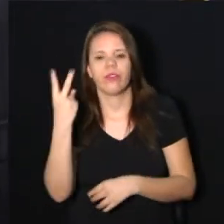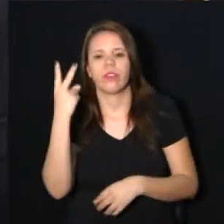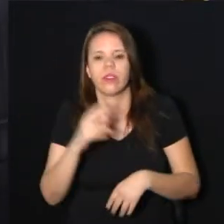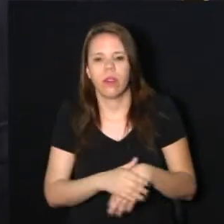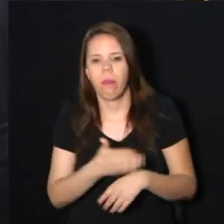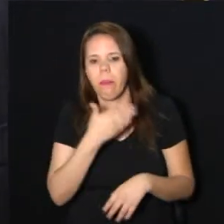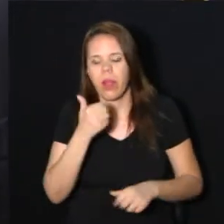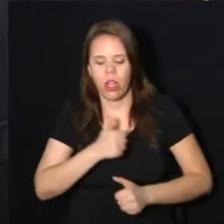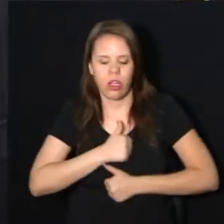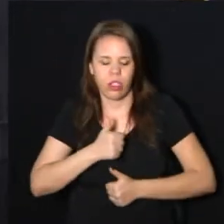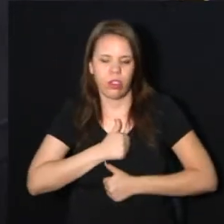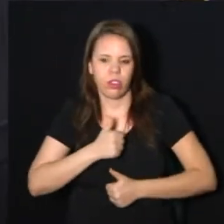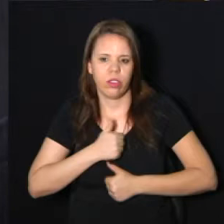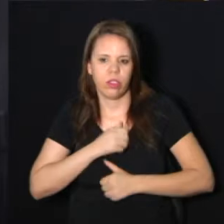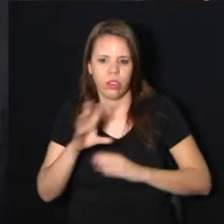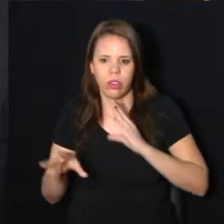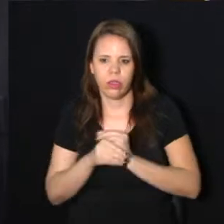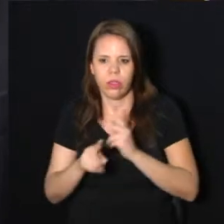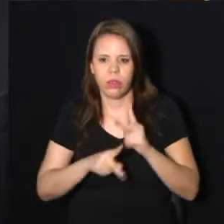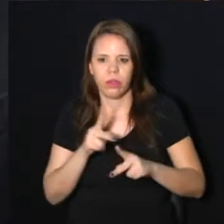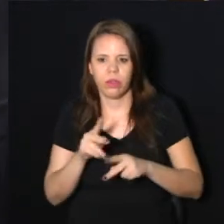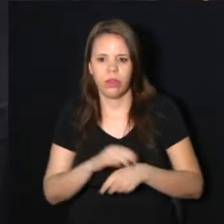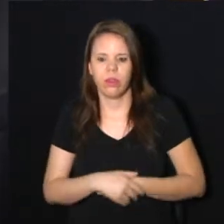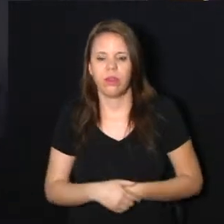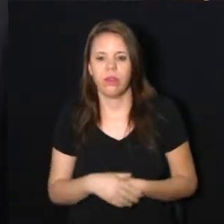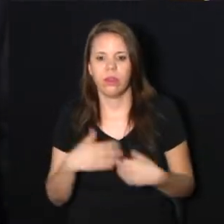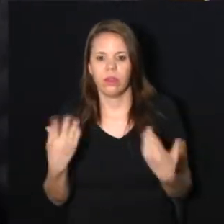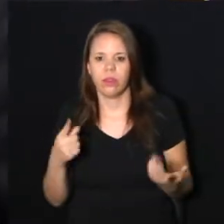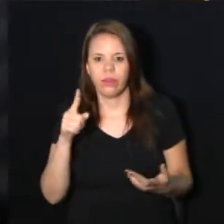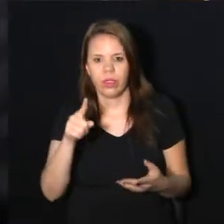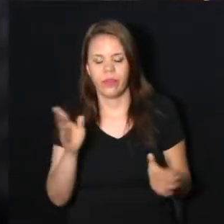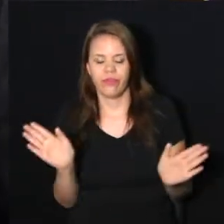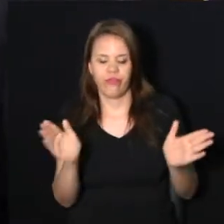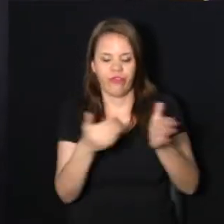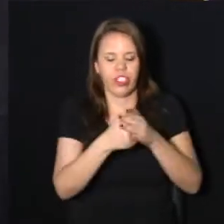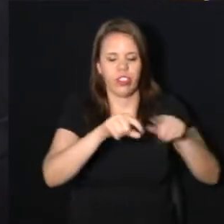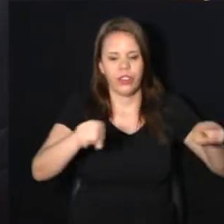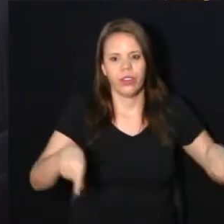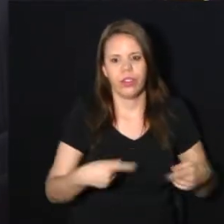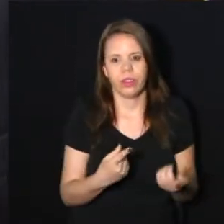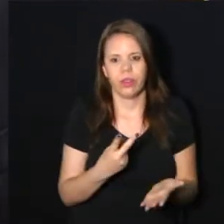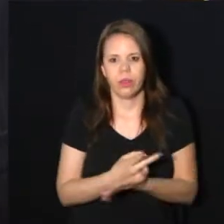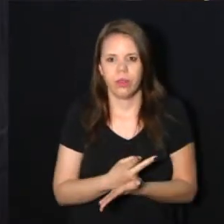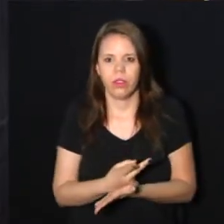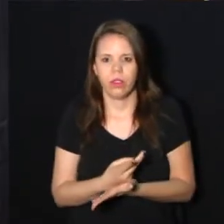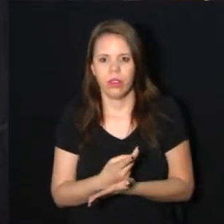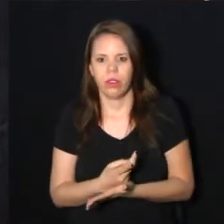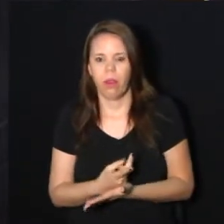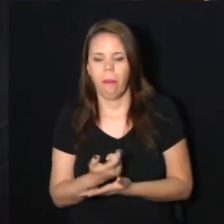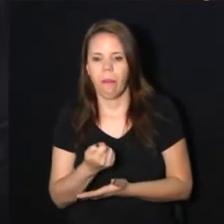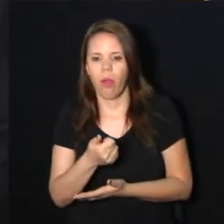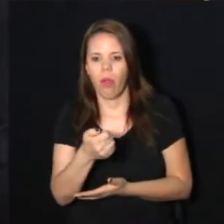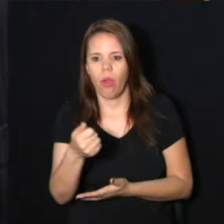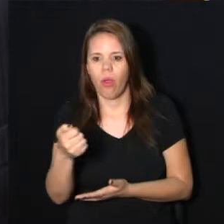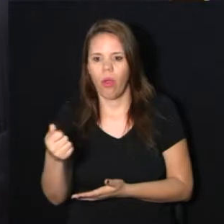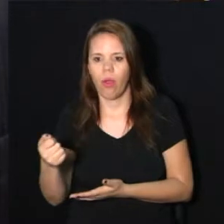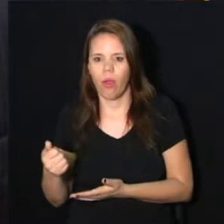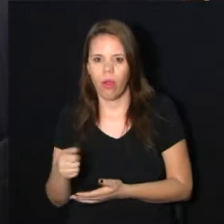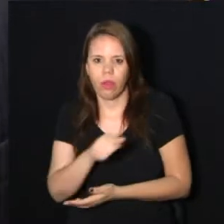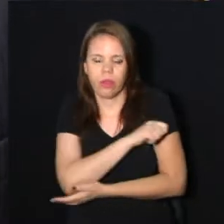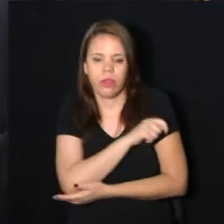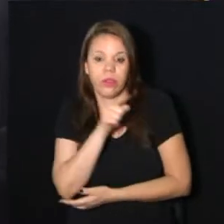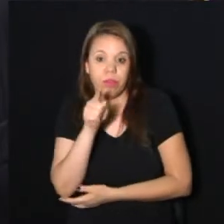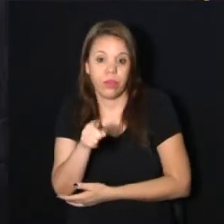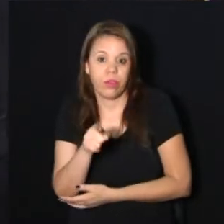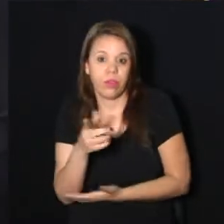melhora a autoestima, inclui as pessoas. Então, você fechar a sala, mesmo que ela esteja com poucos alunos, é